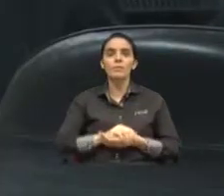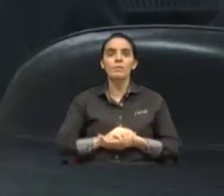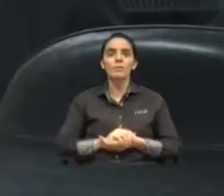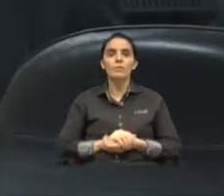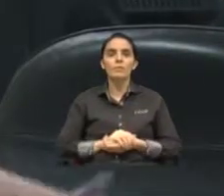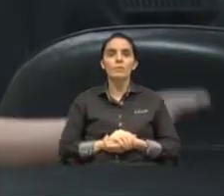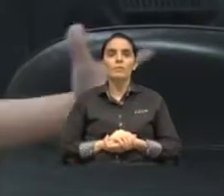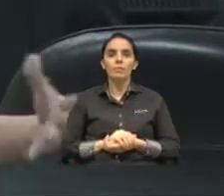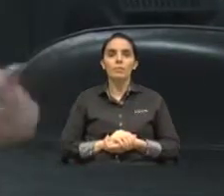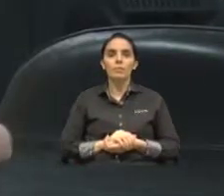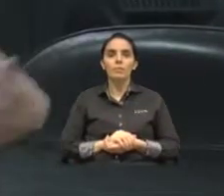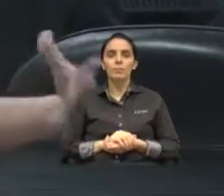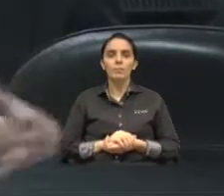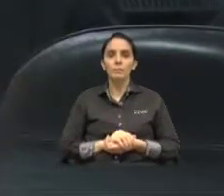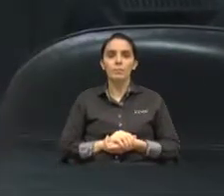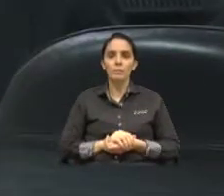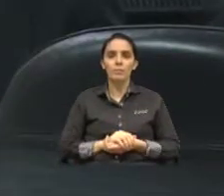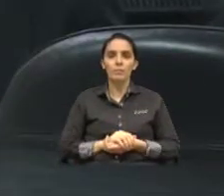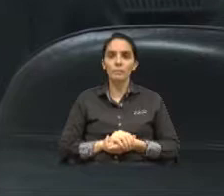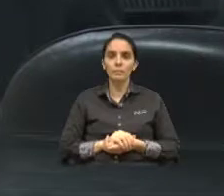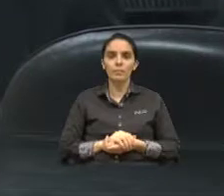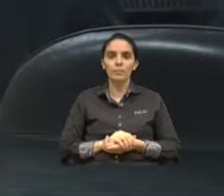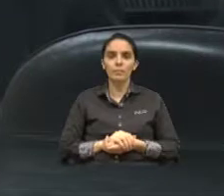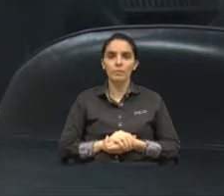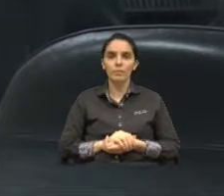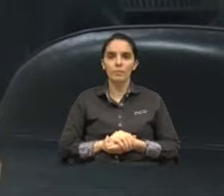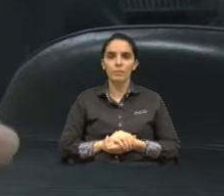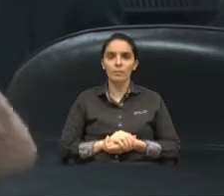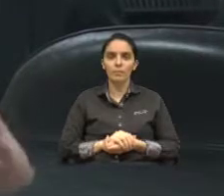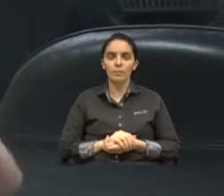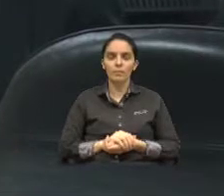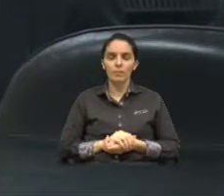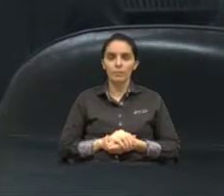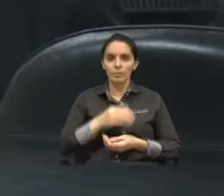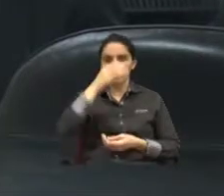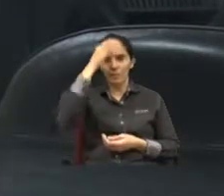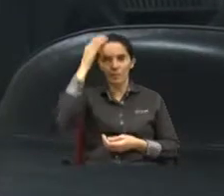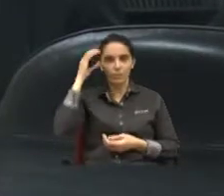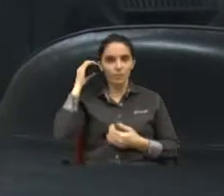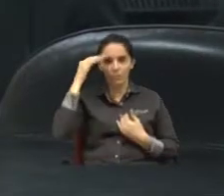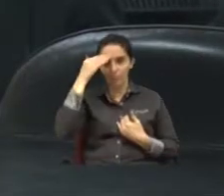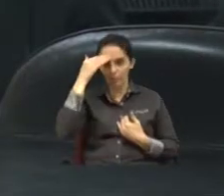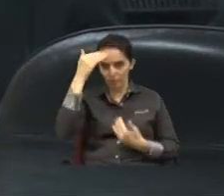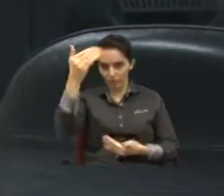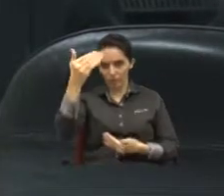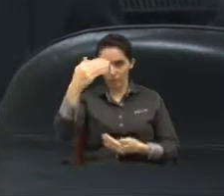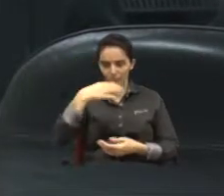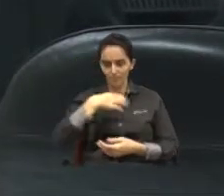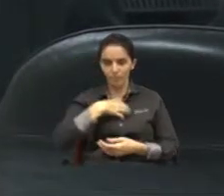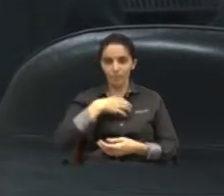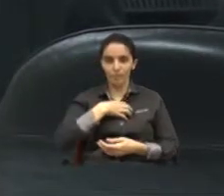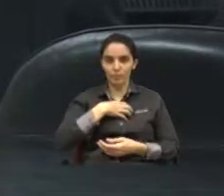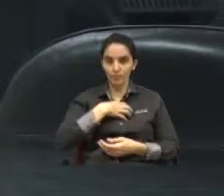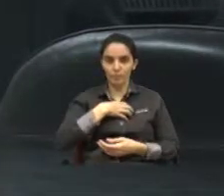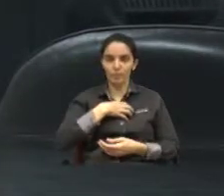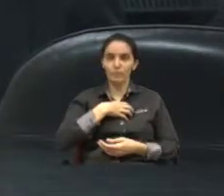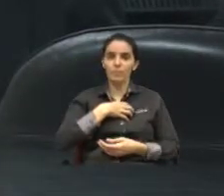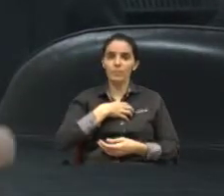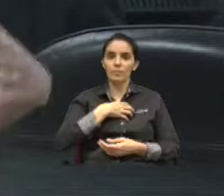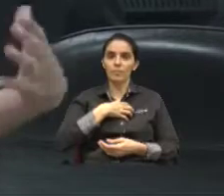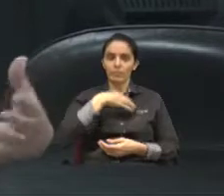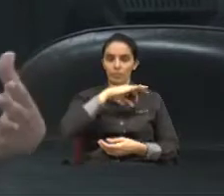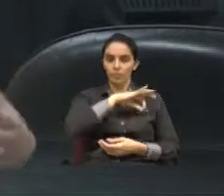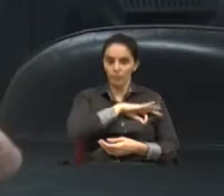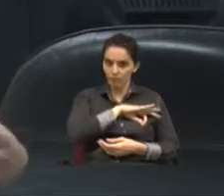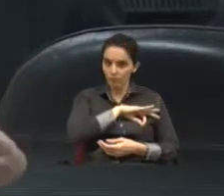função para que eu pudesse estar aqui hoje. Então, a minha gratidão e o meu sentimento com relação a